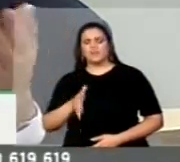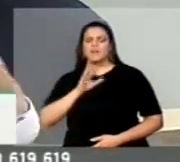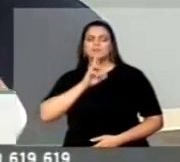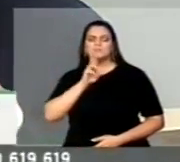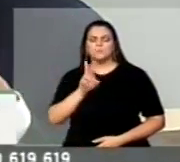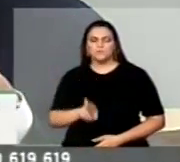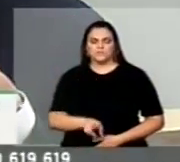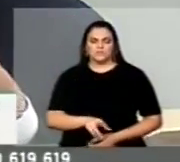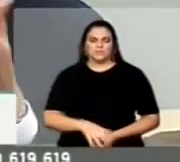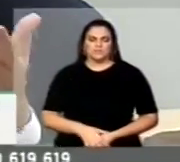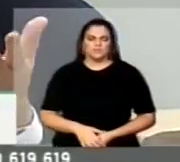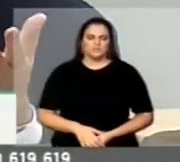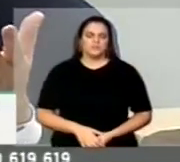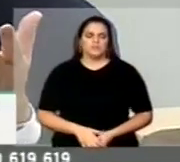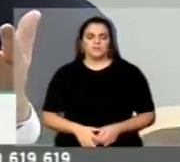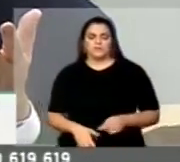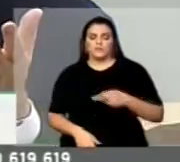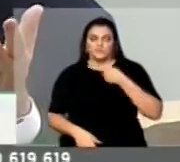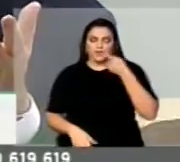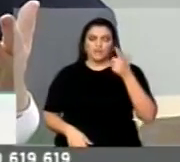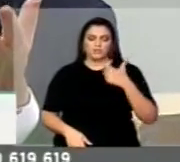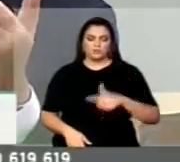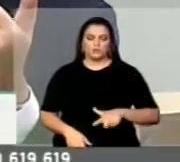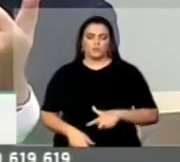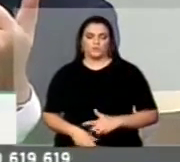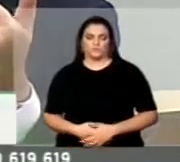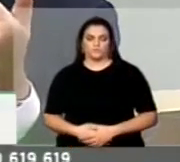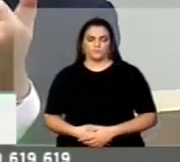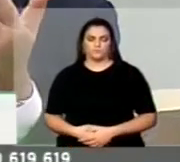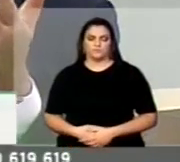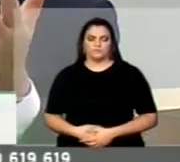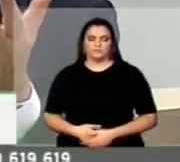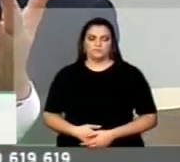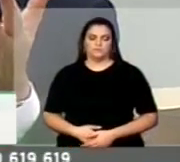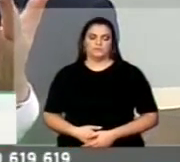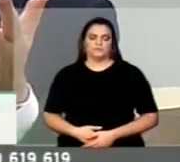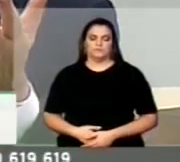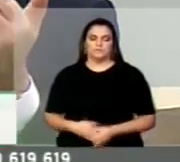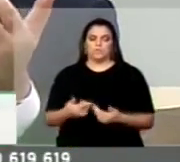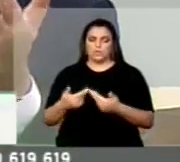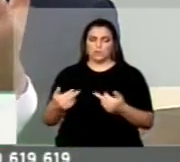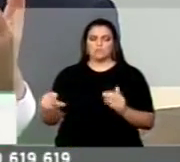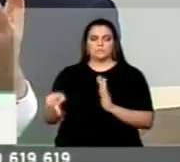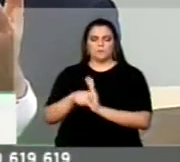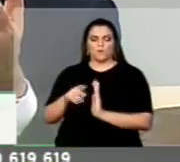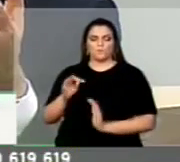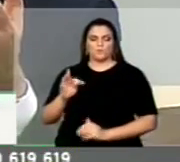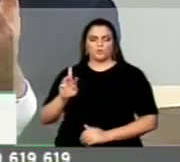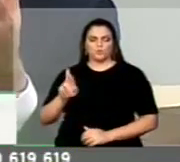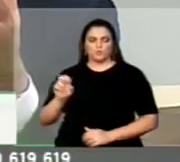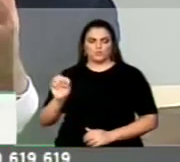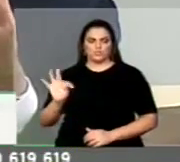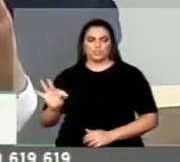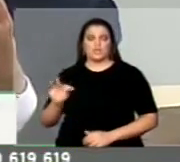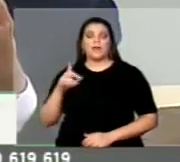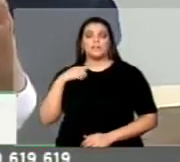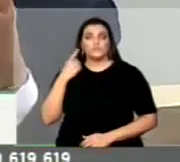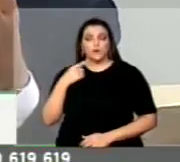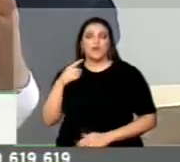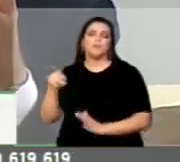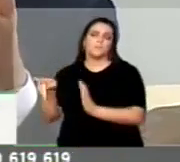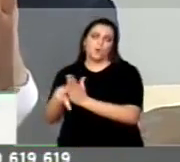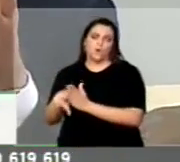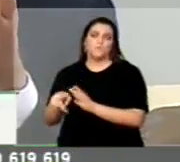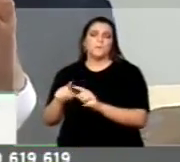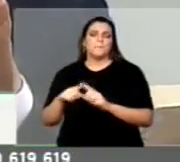em respeito a Vossa Excelência, eu torno a repetir que o fato do patrimônio pertencer ao trust, o advogado era advogado do trust, mas a discussão não era só a